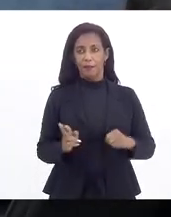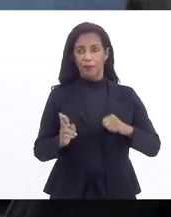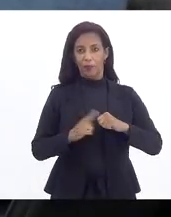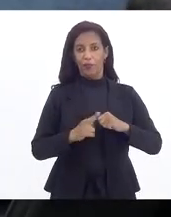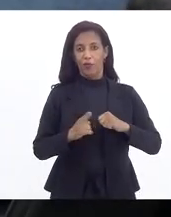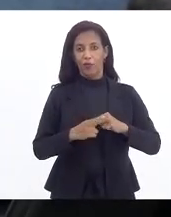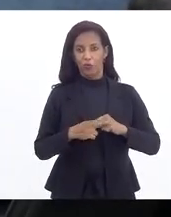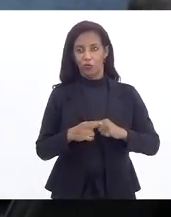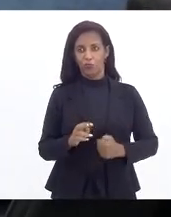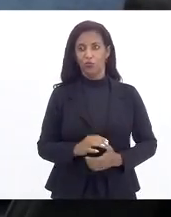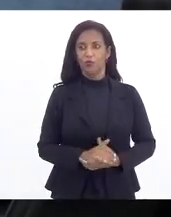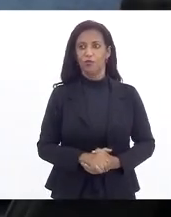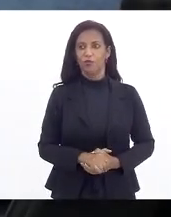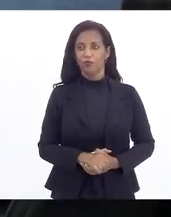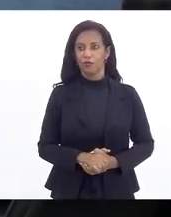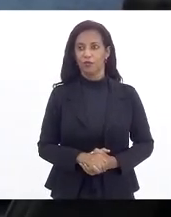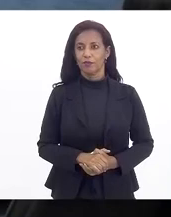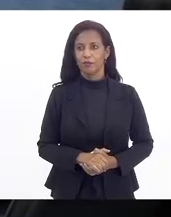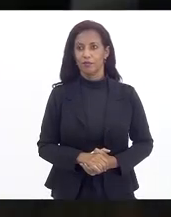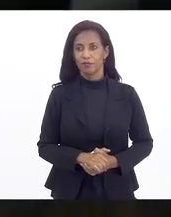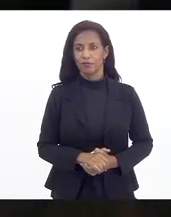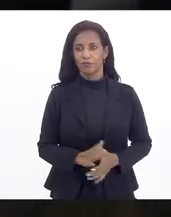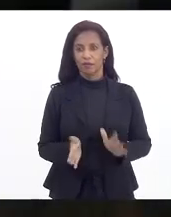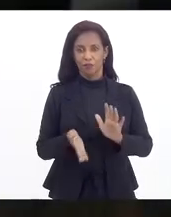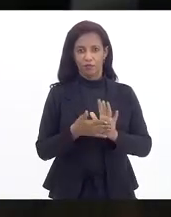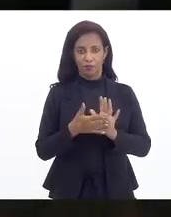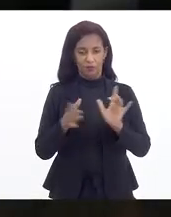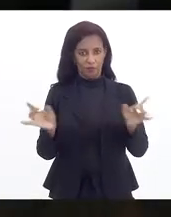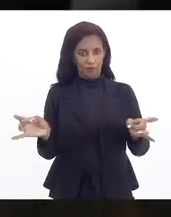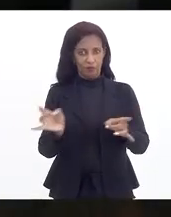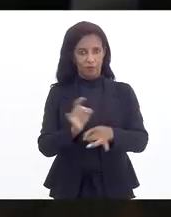Roxo. Os pareceres